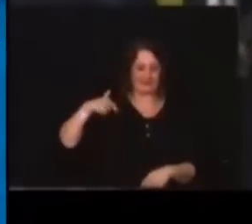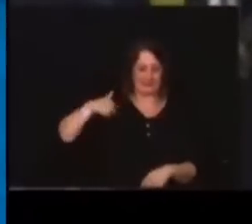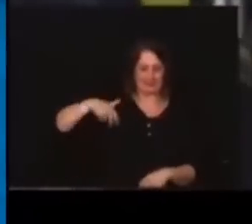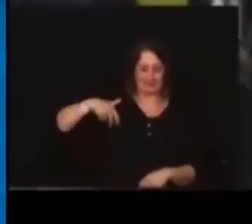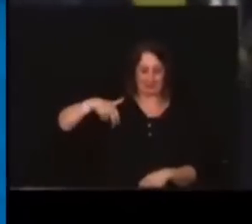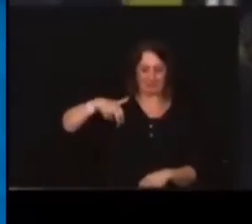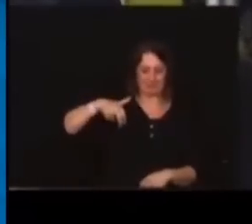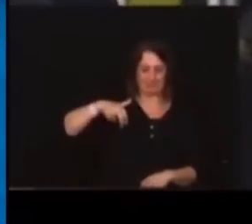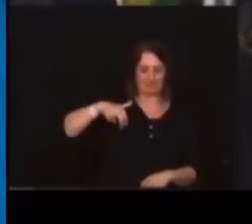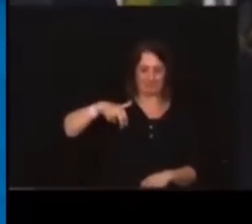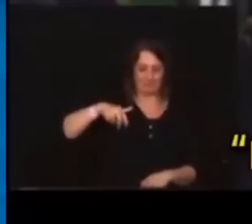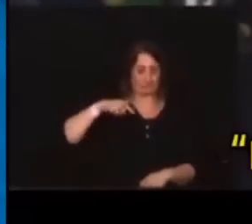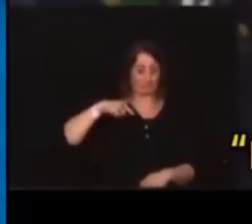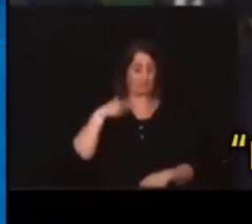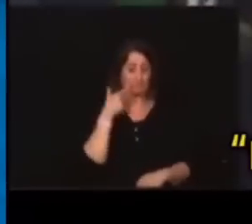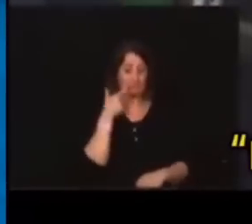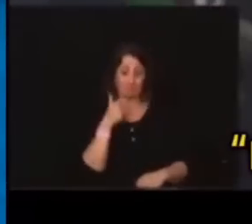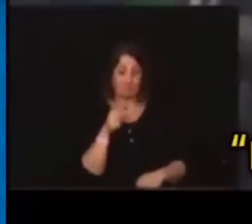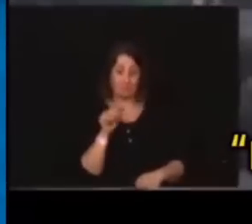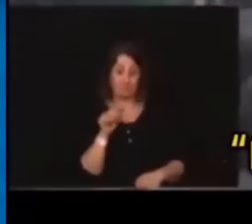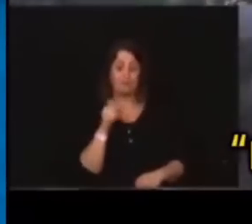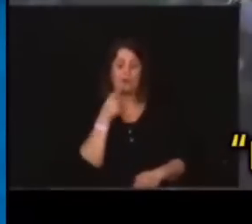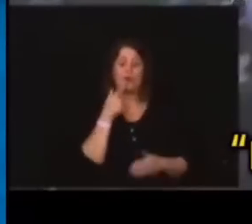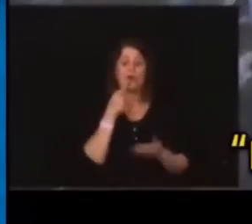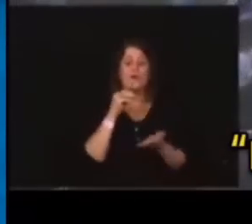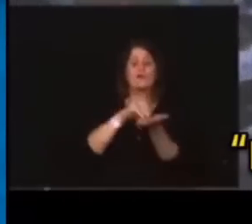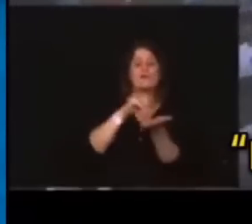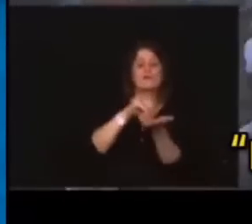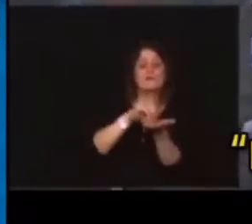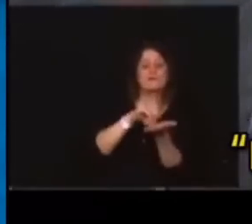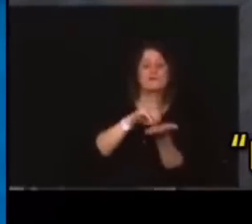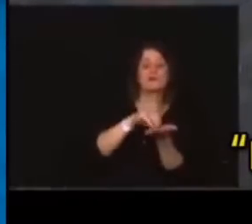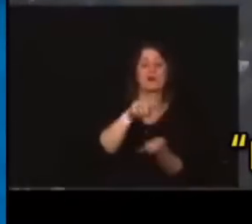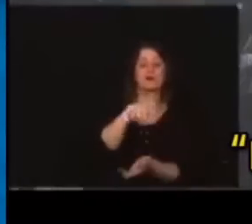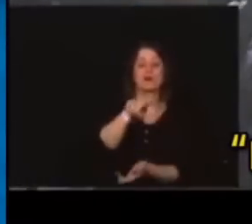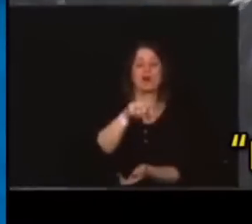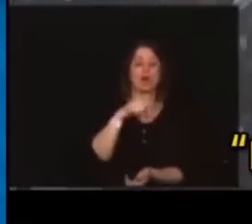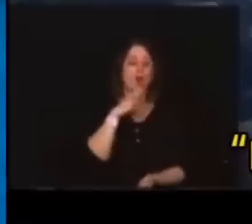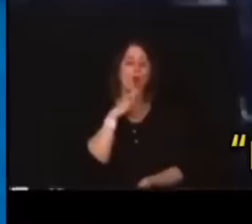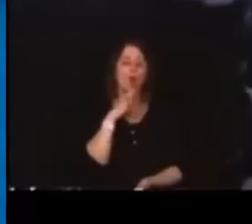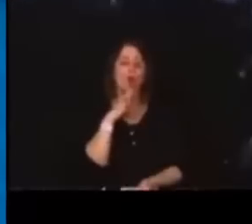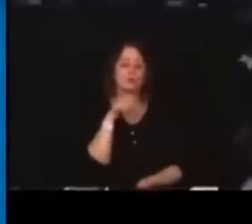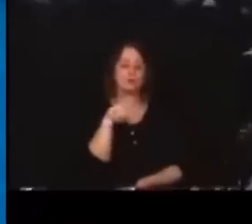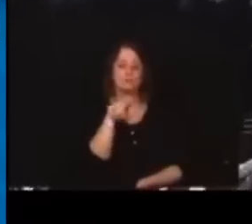Disse a outra passagem, por falta de conhecimento, meu povo pereceu.